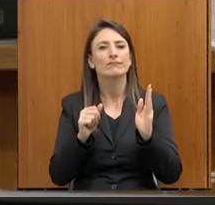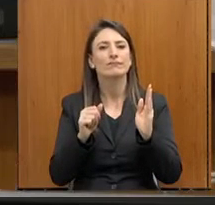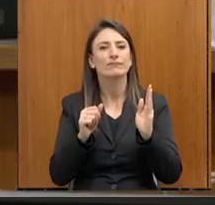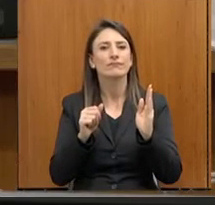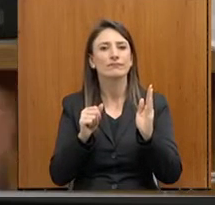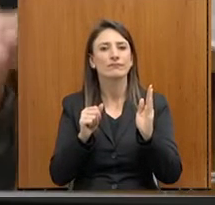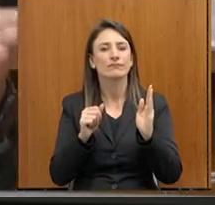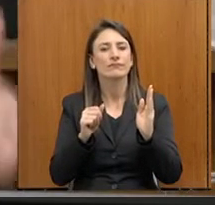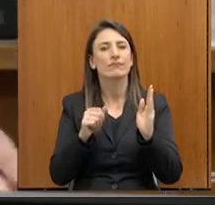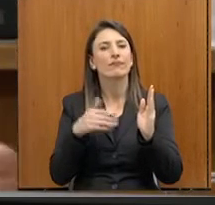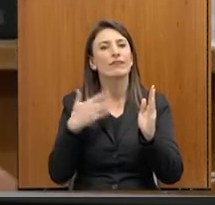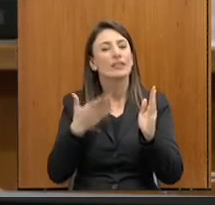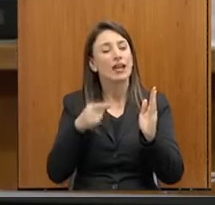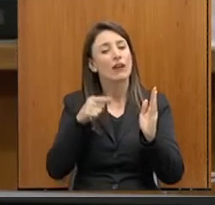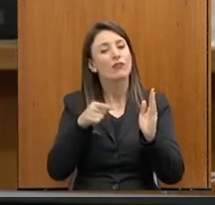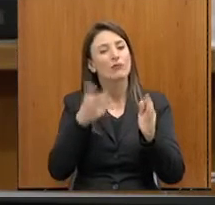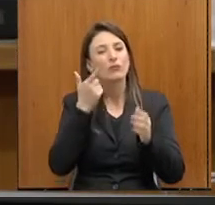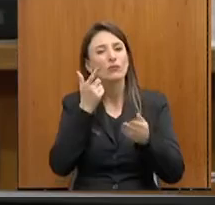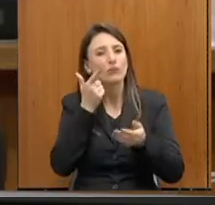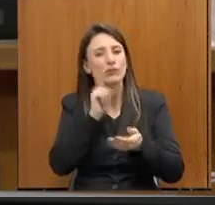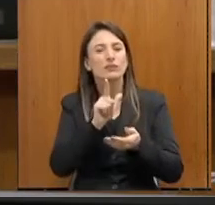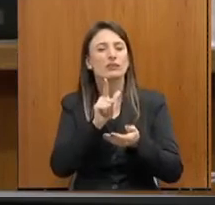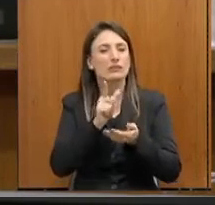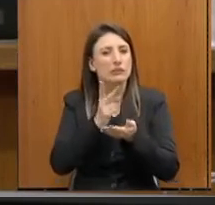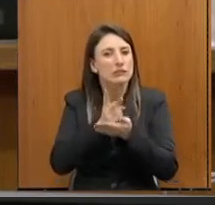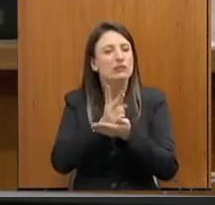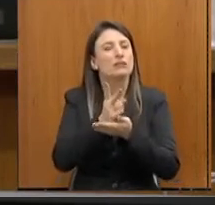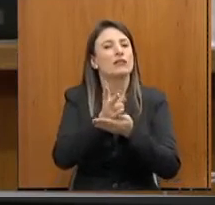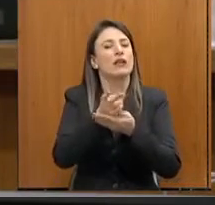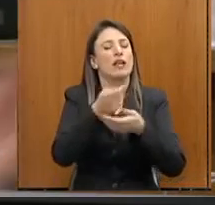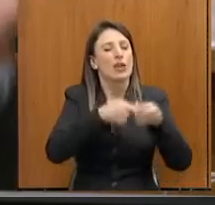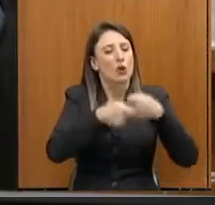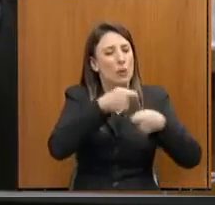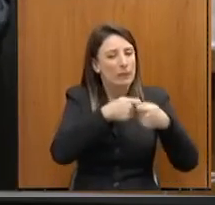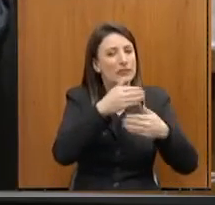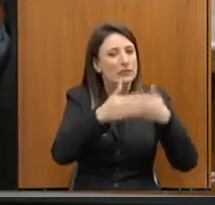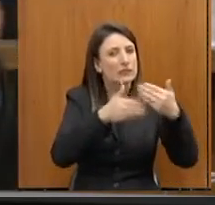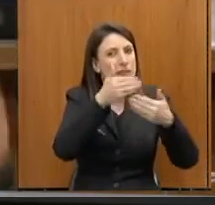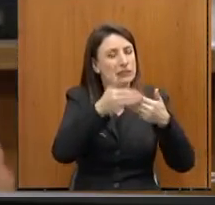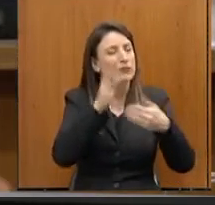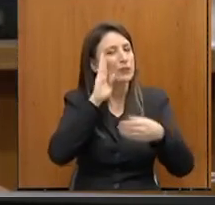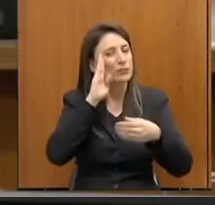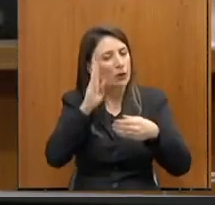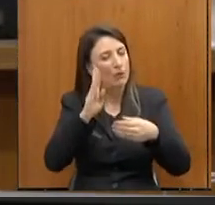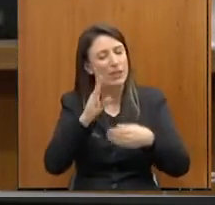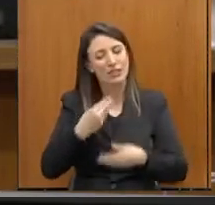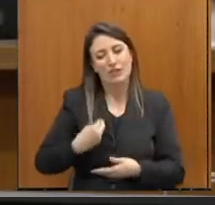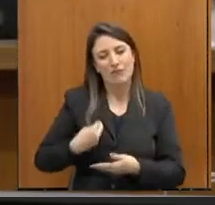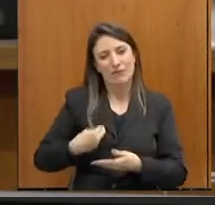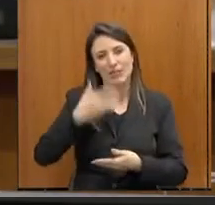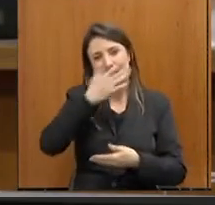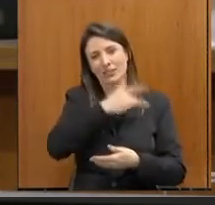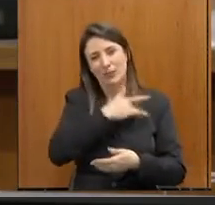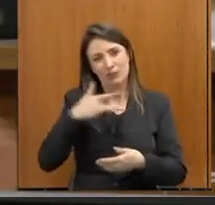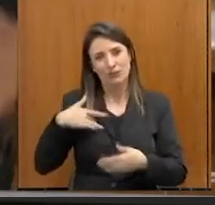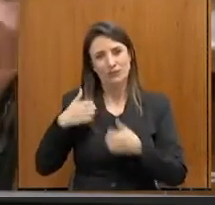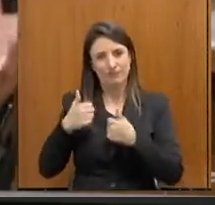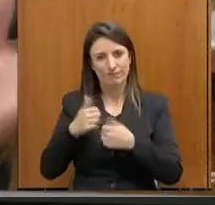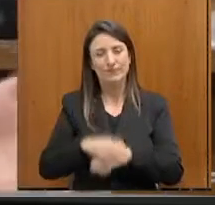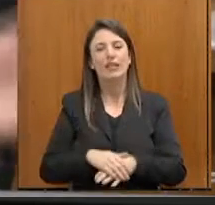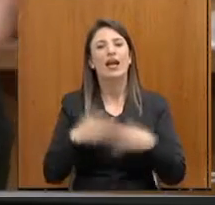nossa economia preservada E acima de tudo as vidas agora em junho de 21